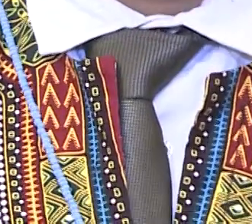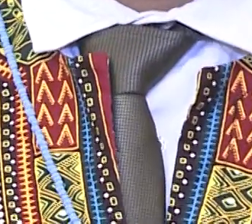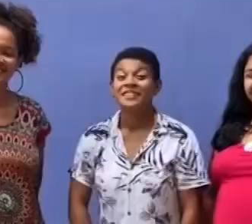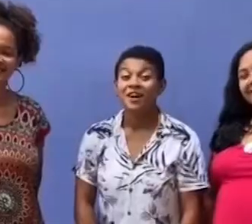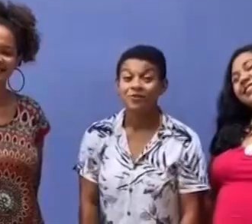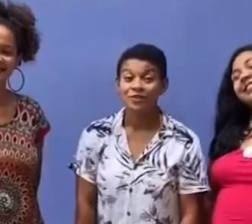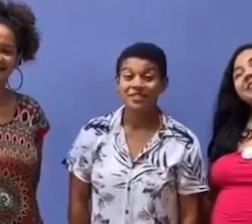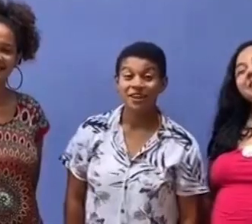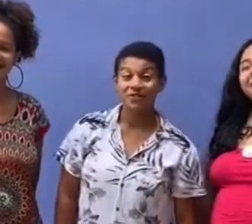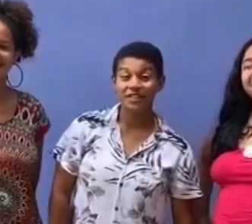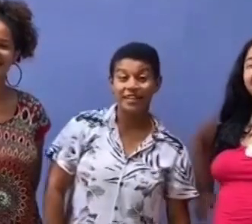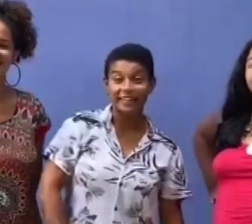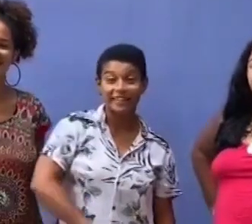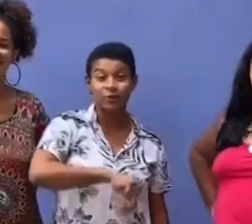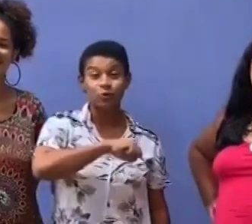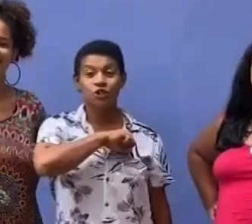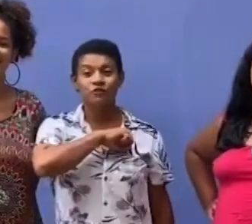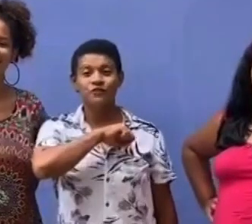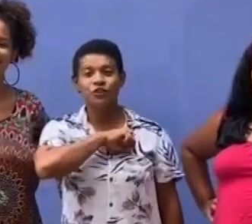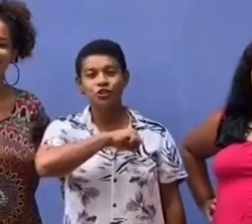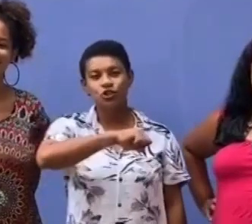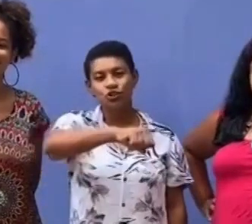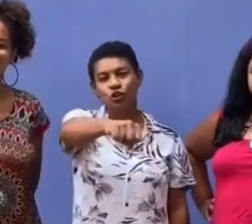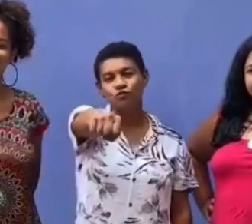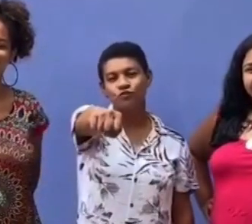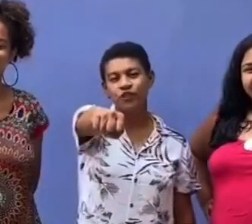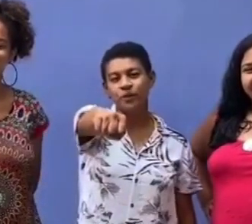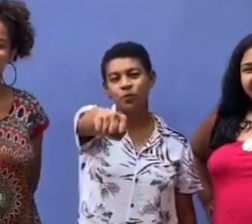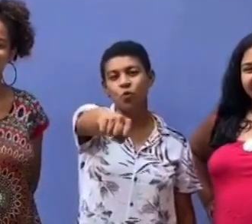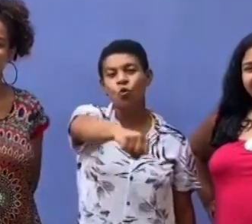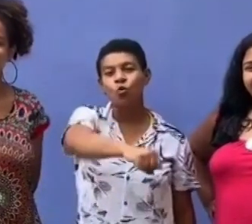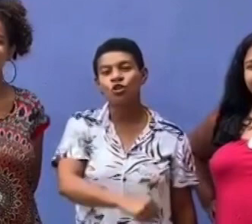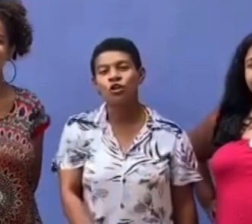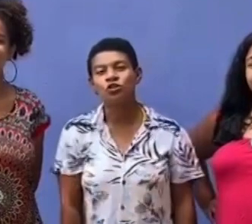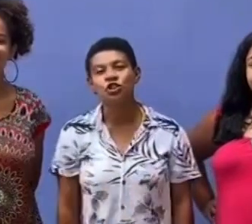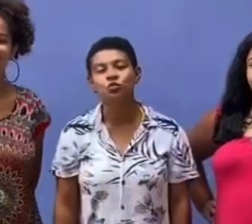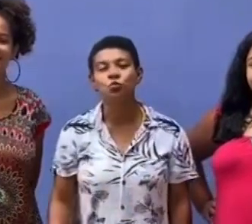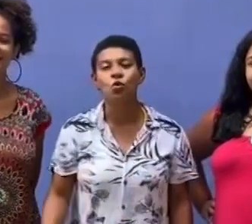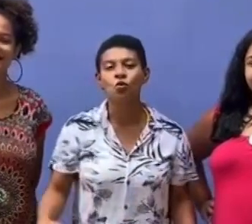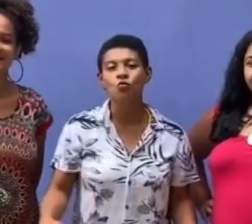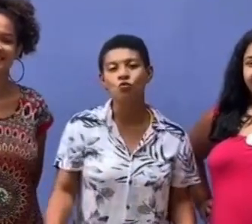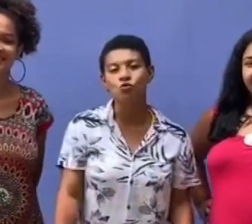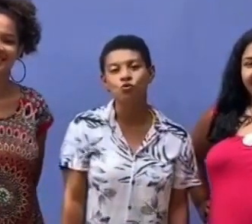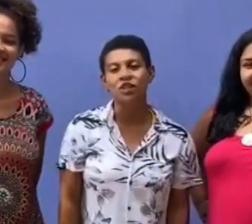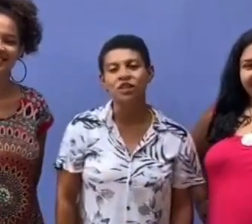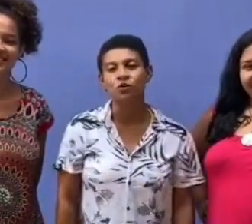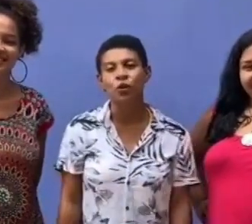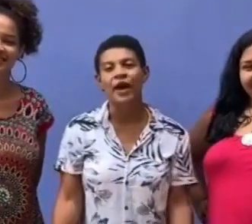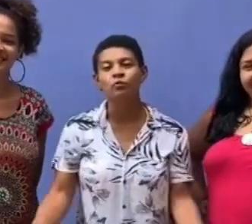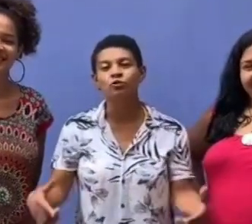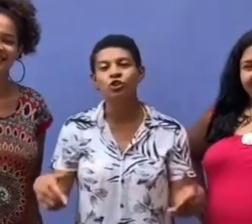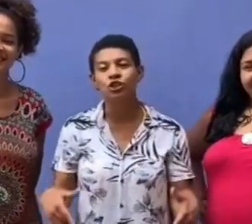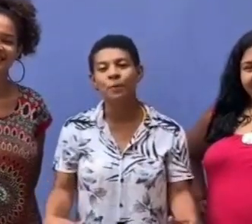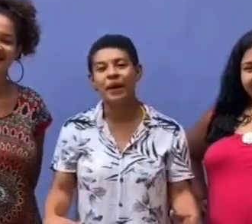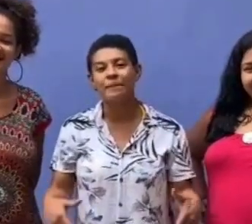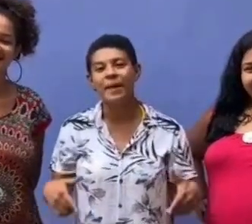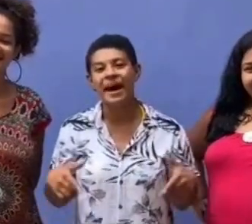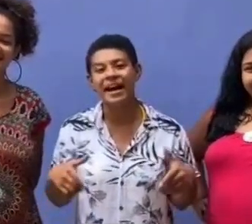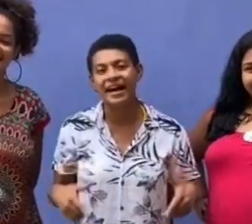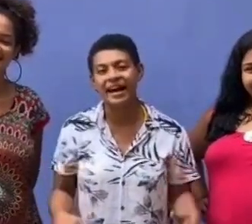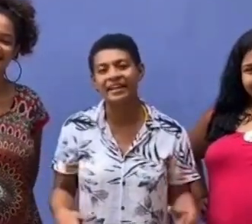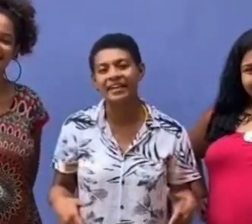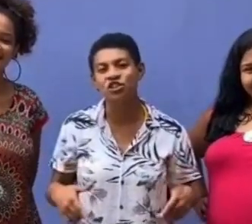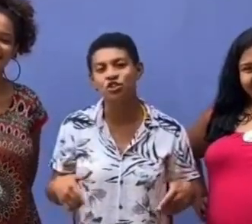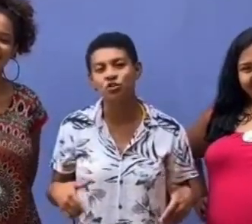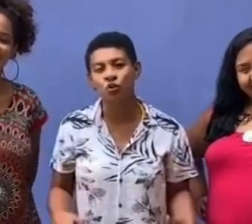cortar legume. Como a Adriana é vereadora oficial da mandata, Lila entrou como assessora junto com Louise. A divisão